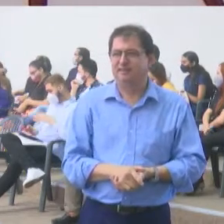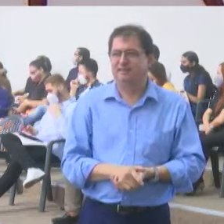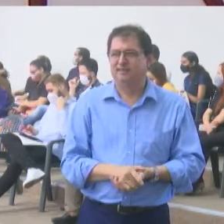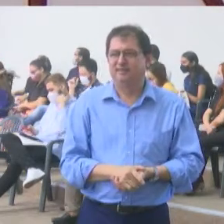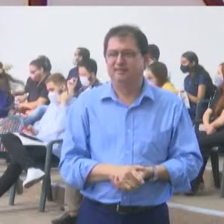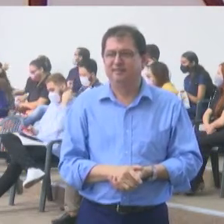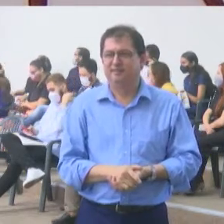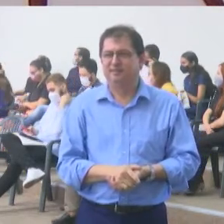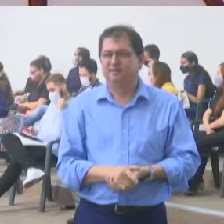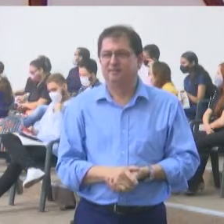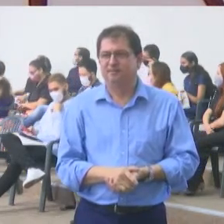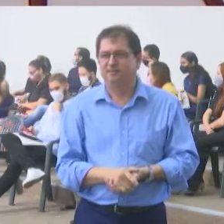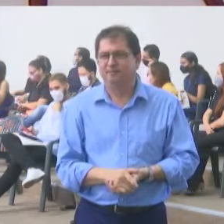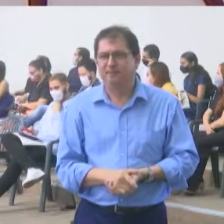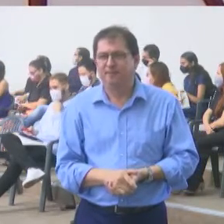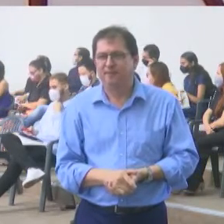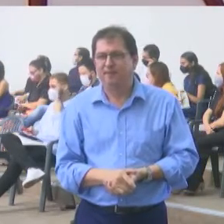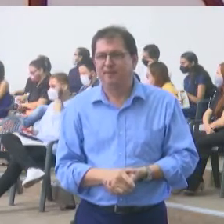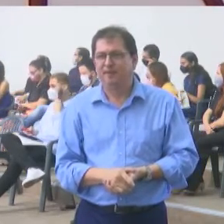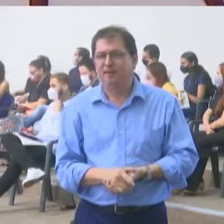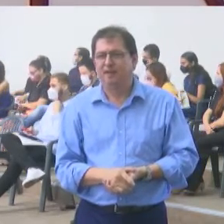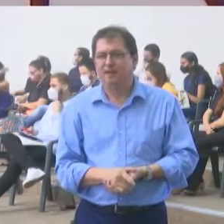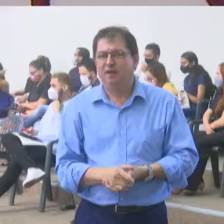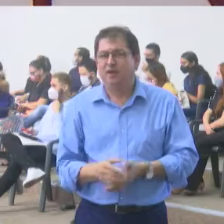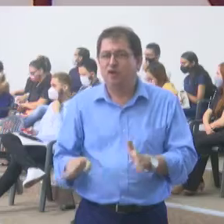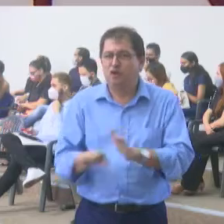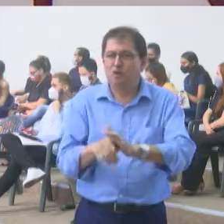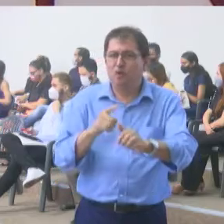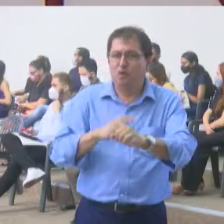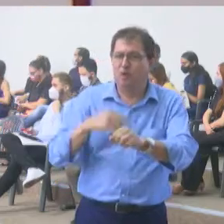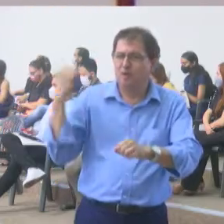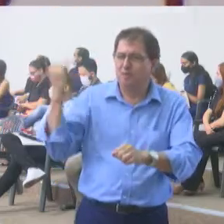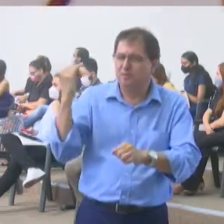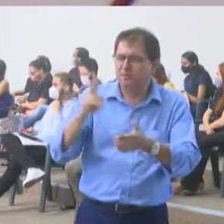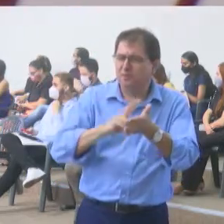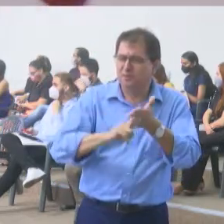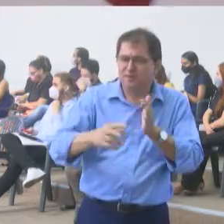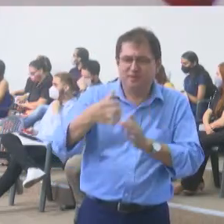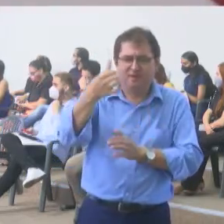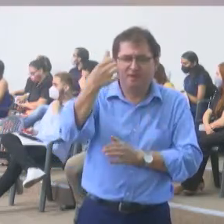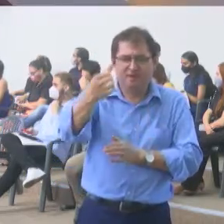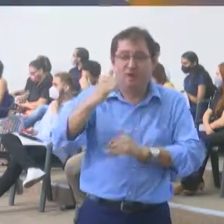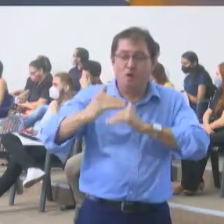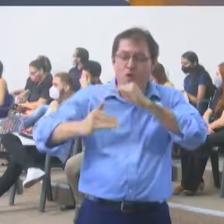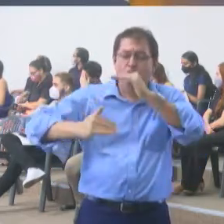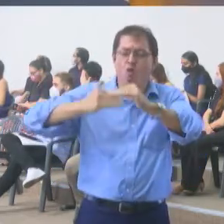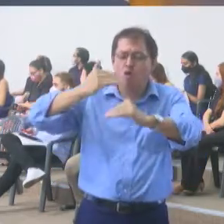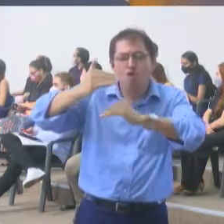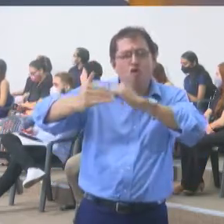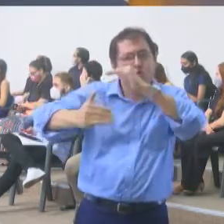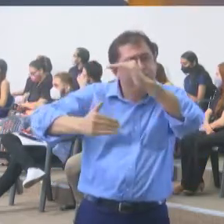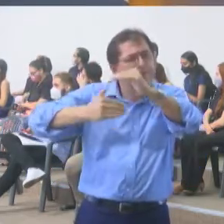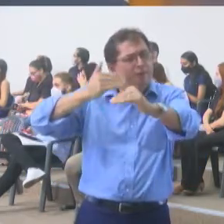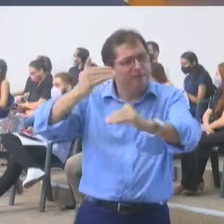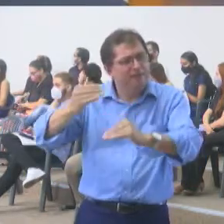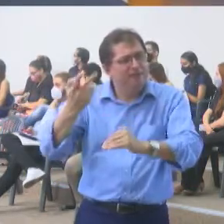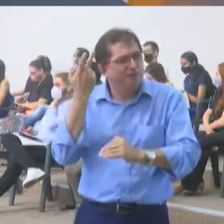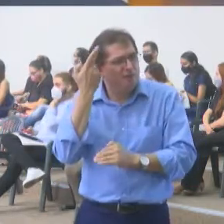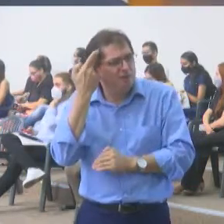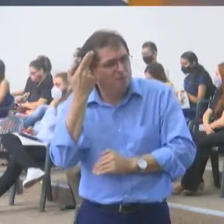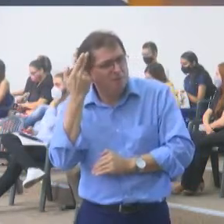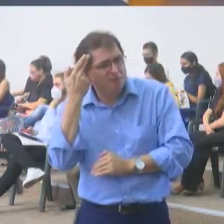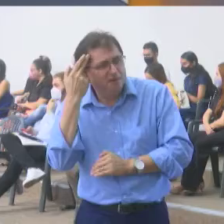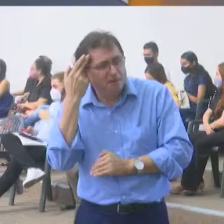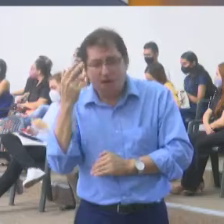alto dessa história. Por que que eu estou dizendo? Nós estamos no versículo 6 só. O processo legal, o outro resgatador,